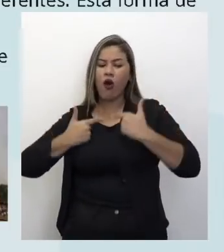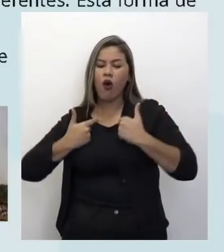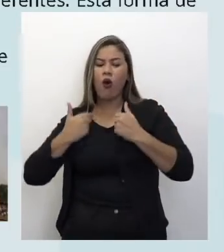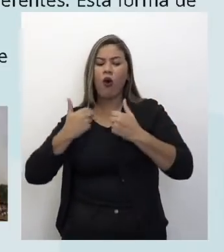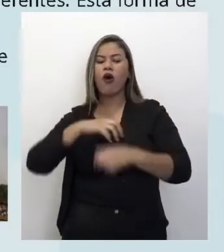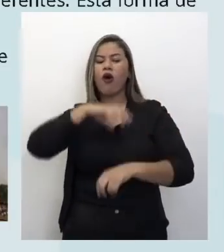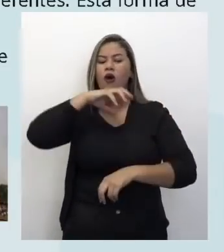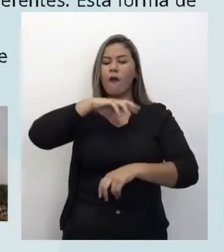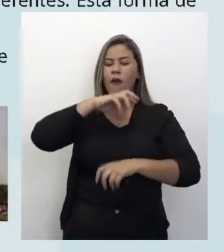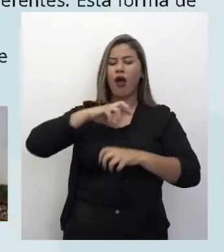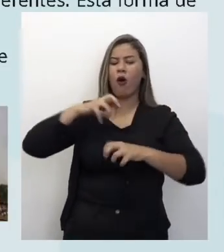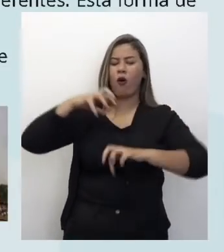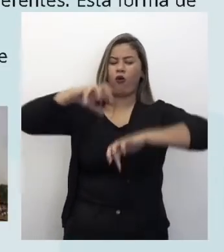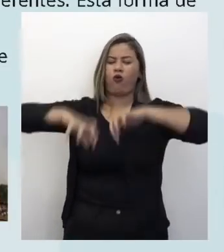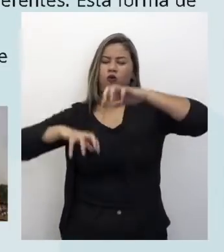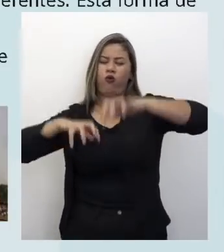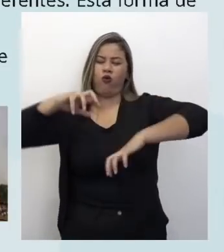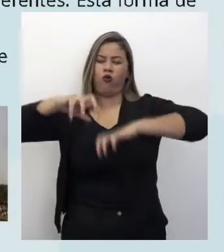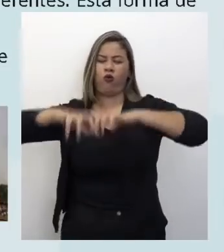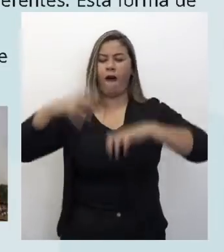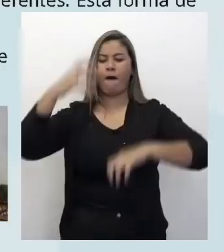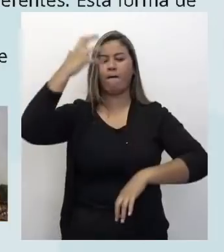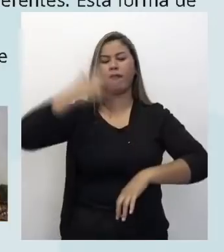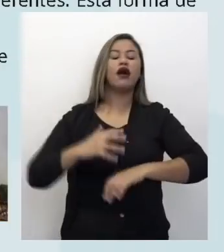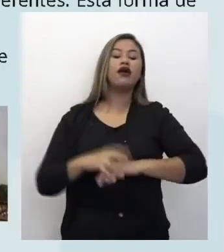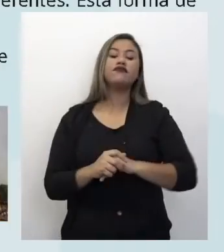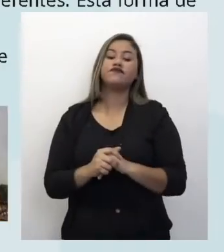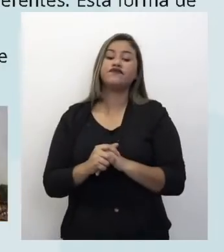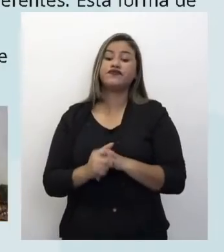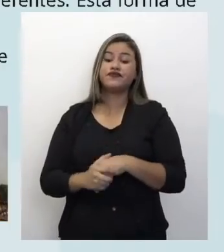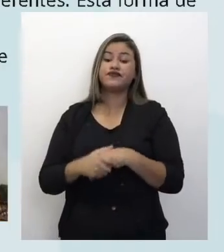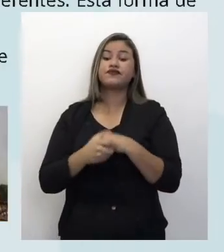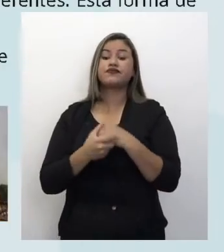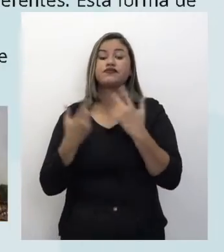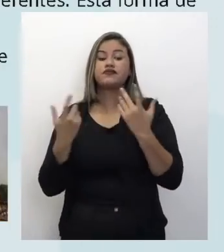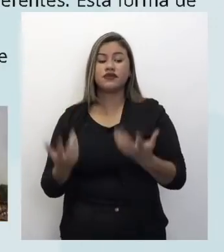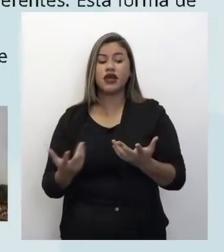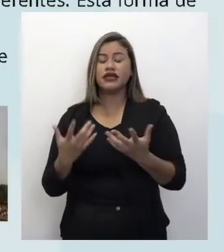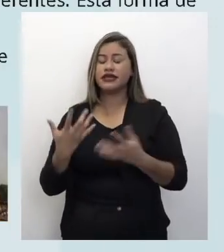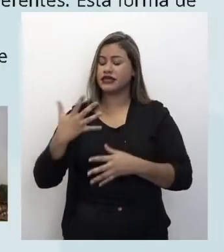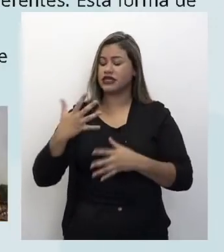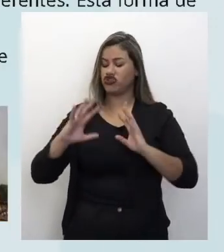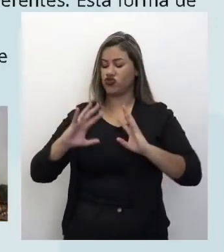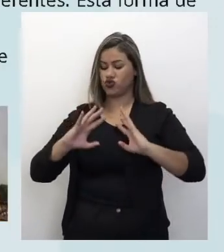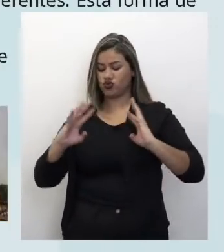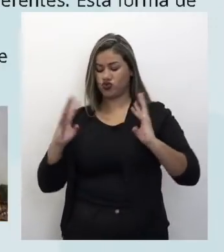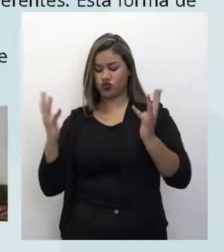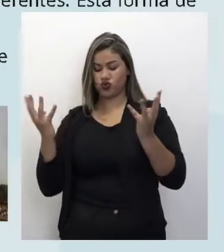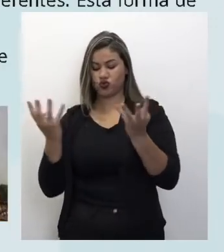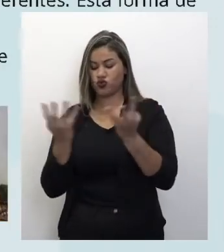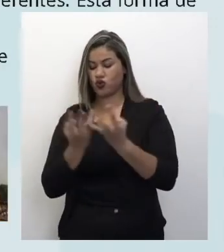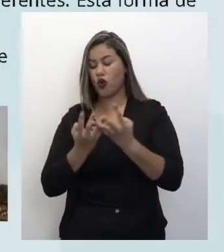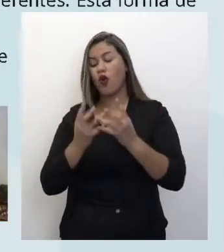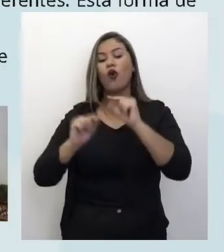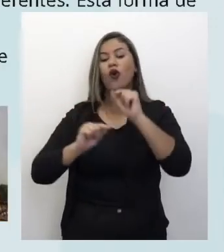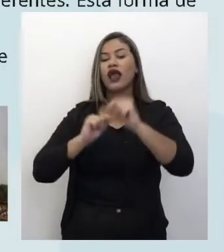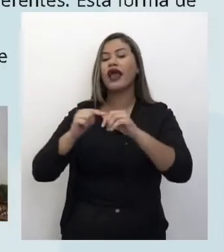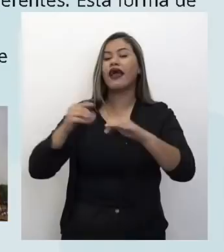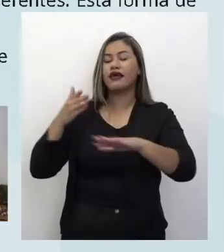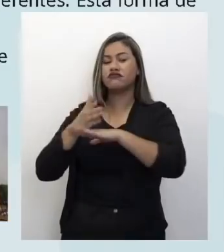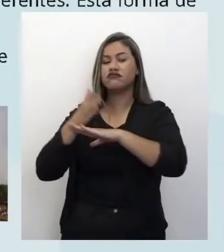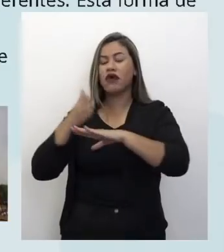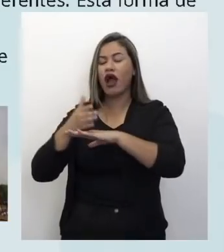diversos, diferentes. Essa forma de teatro tinha capacidade para 150.000 pessoas, que era o Circo Maximus. Aí um